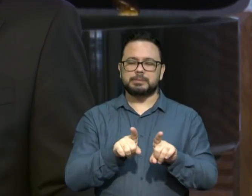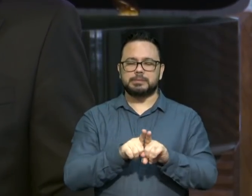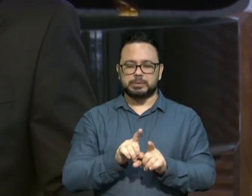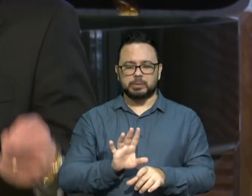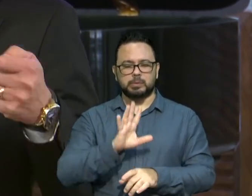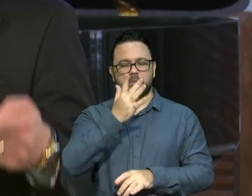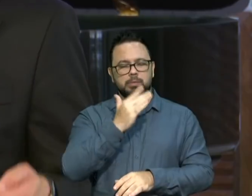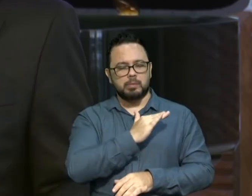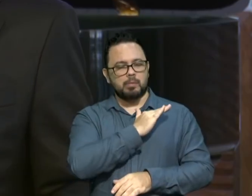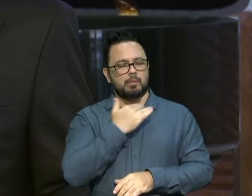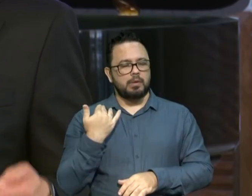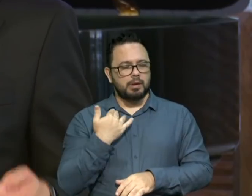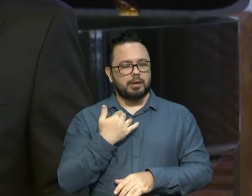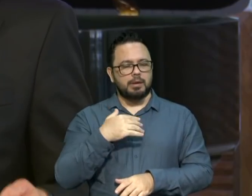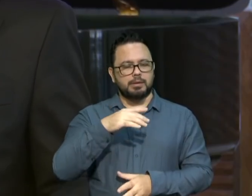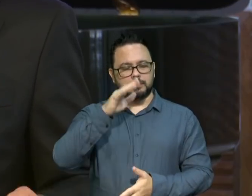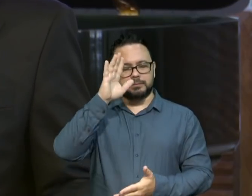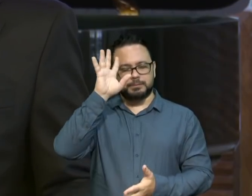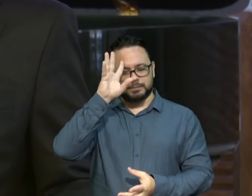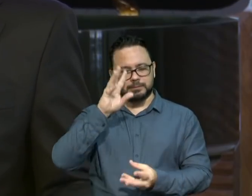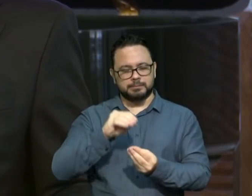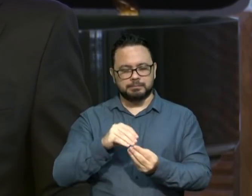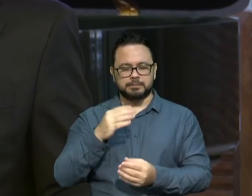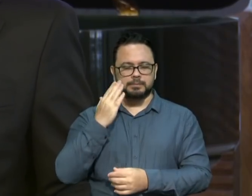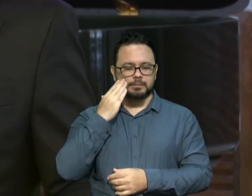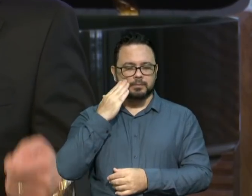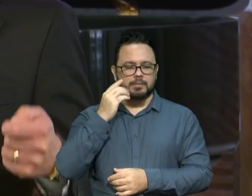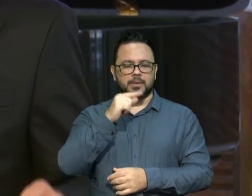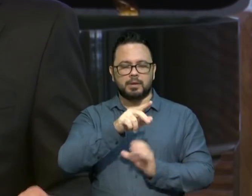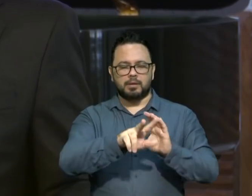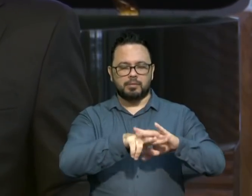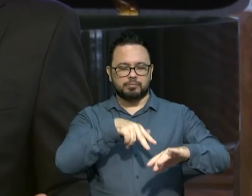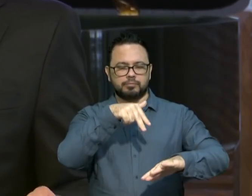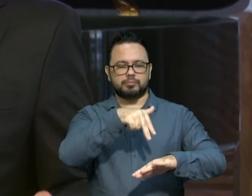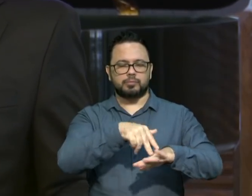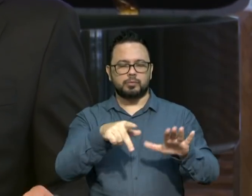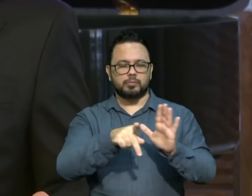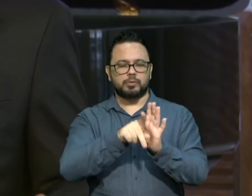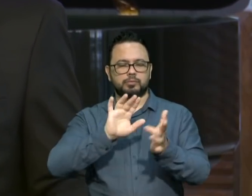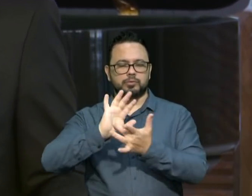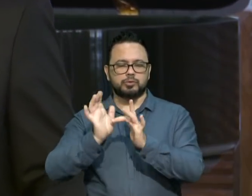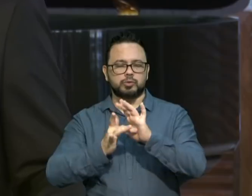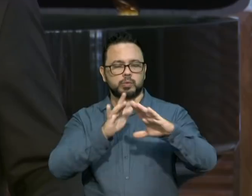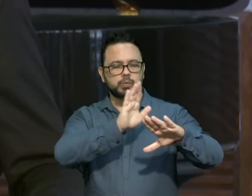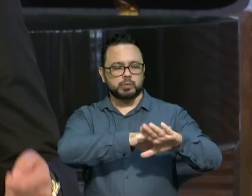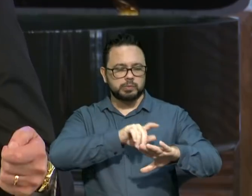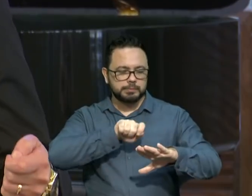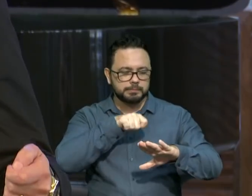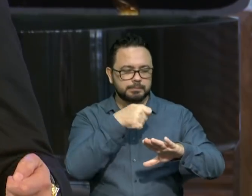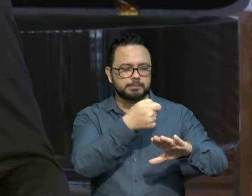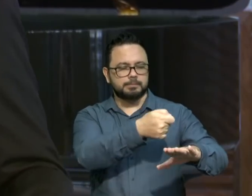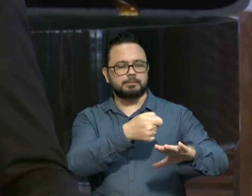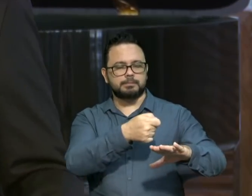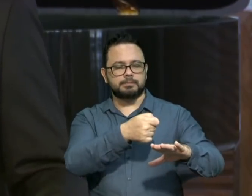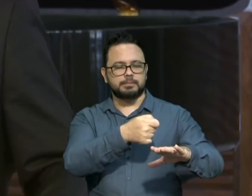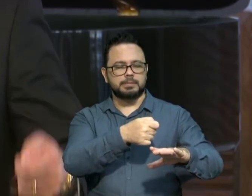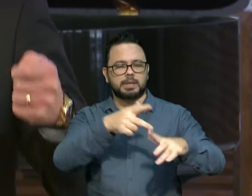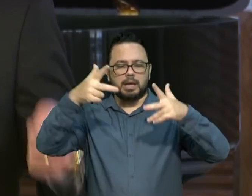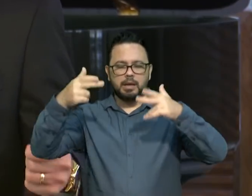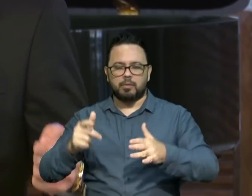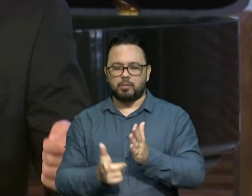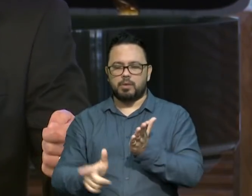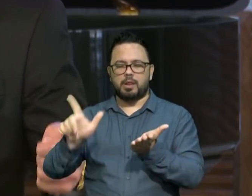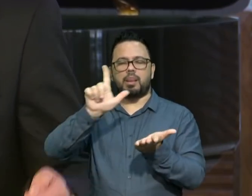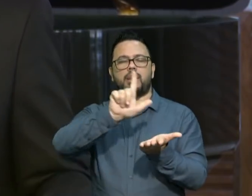que possamos ter consciência que dá-lhe dá-lhe sairemos pela voz de Jesus Cristo que Dirá Como disse para Lázaro